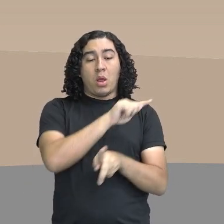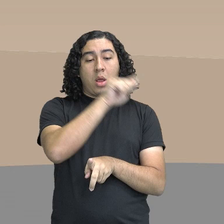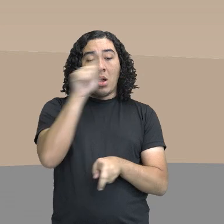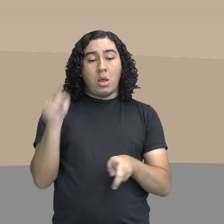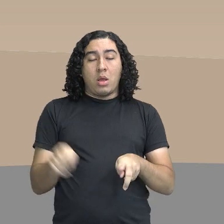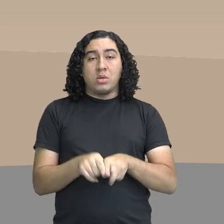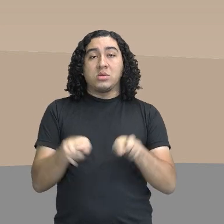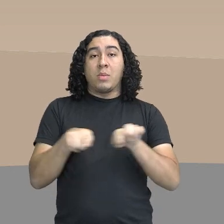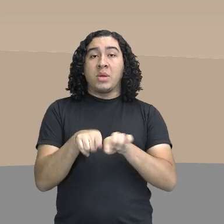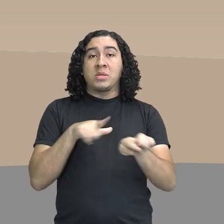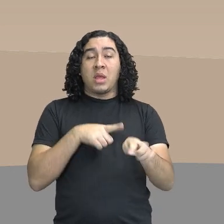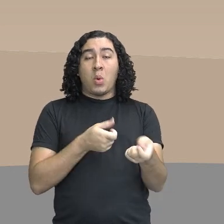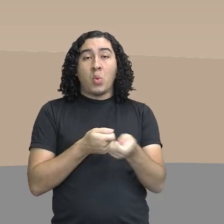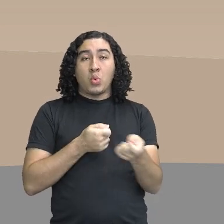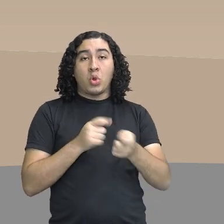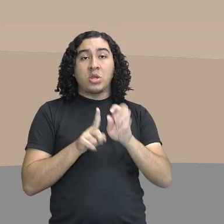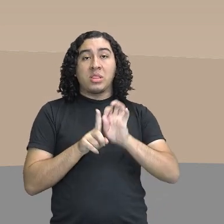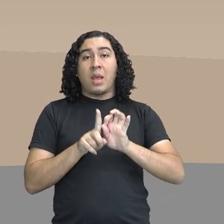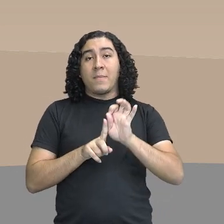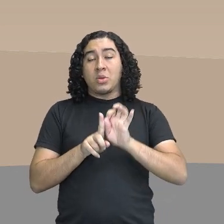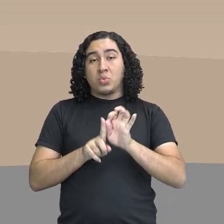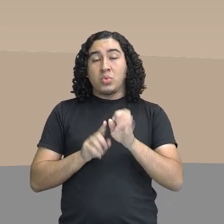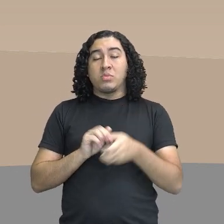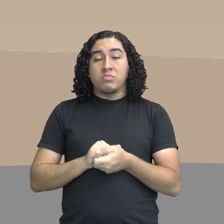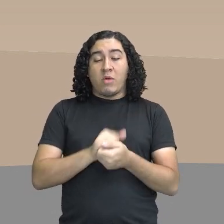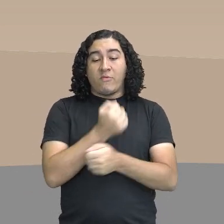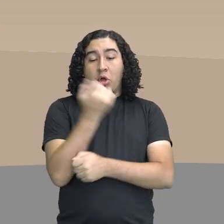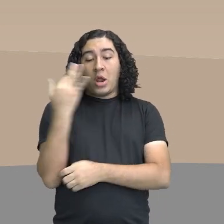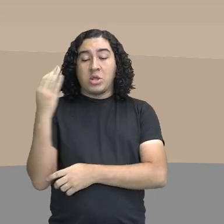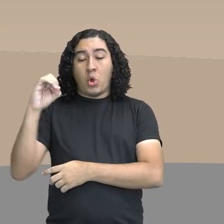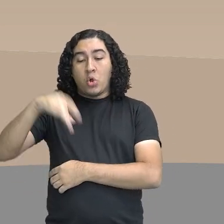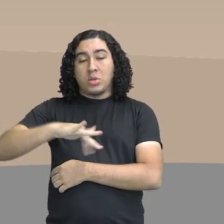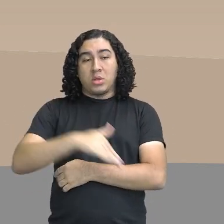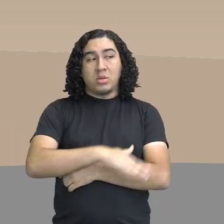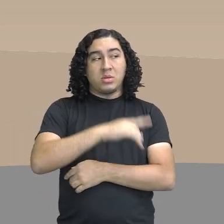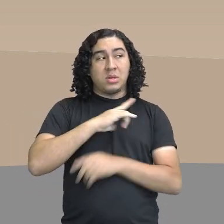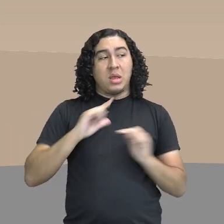de regulação climática, né? As florestas e oceanos atuam como